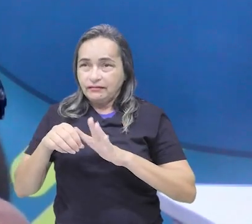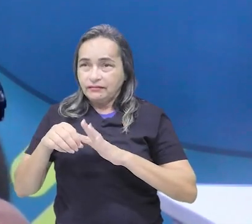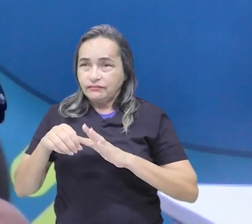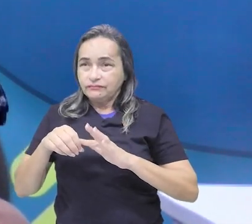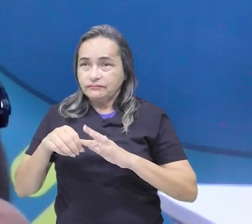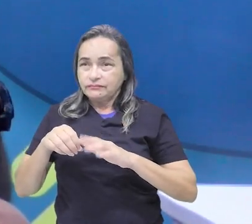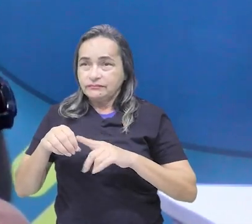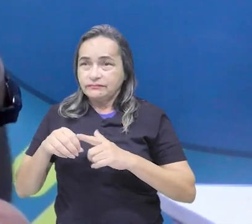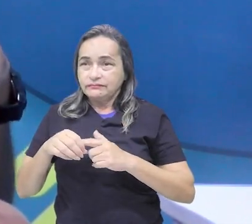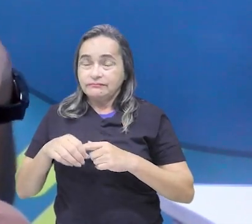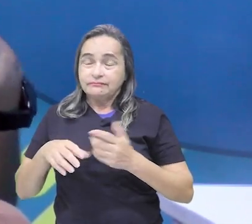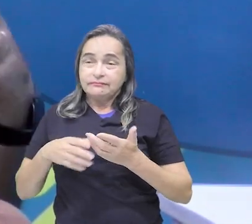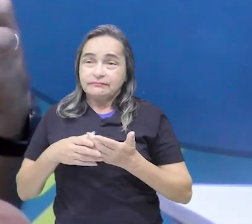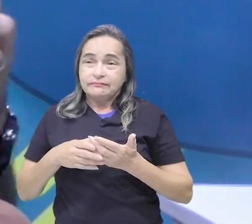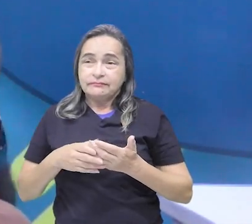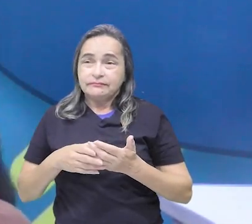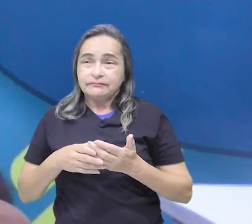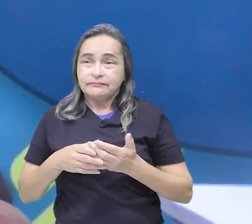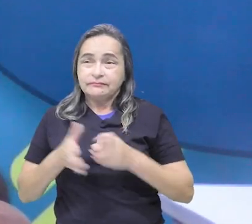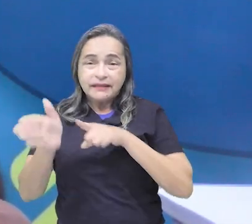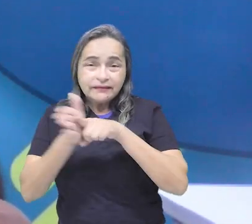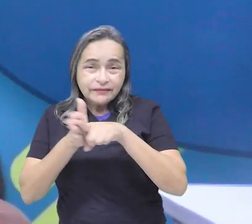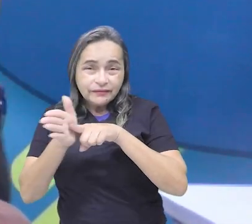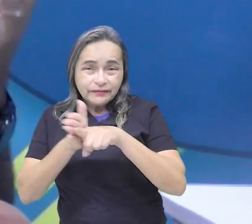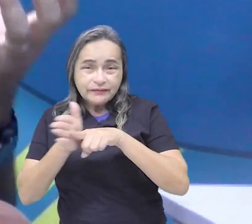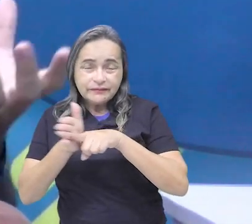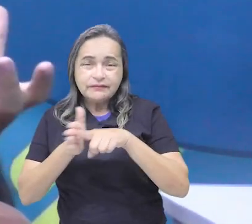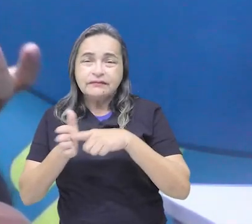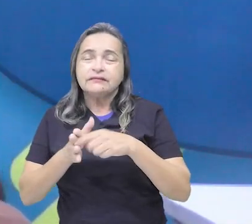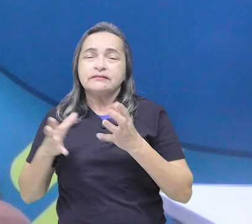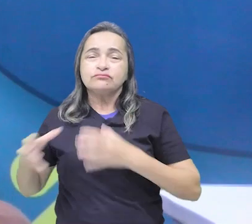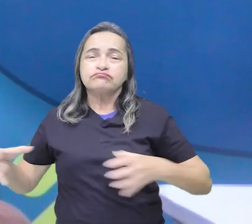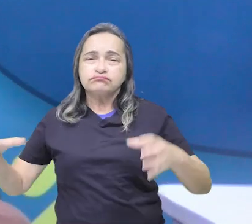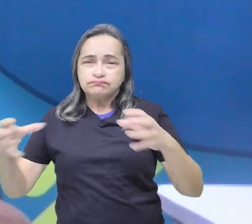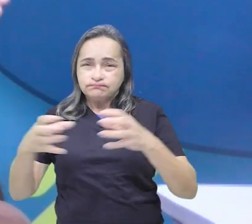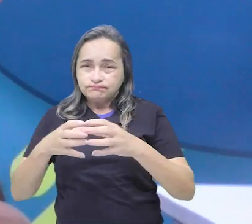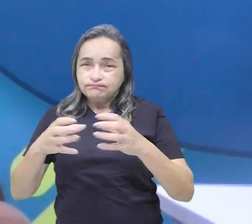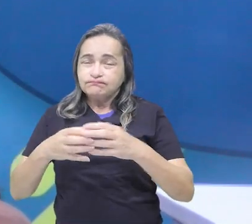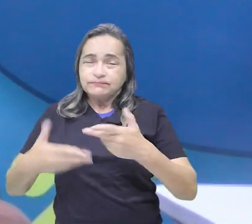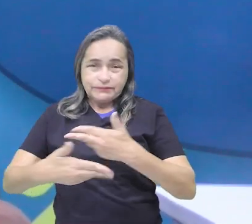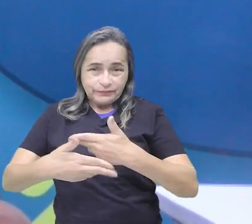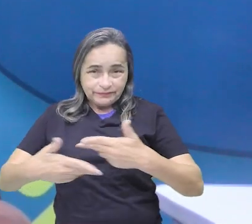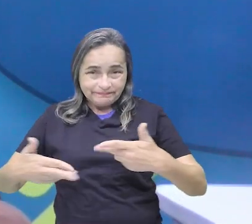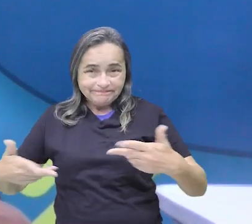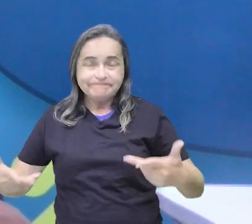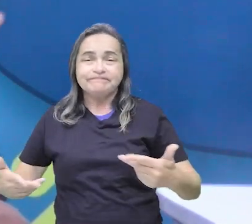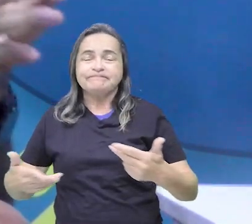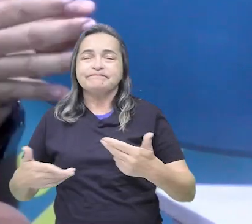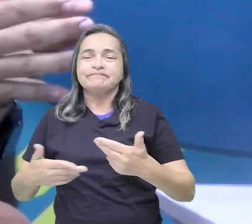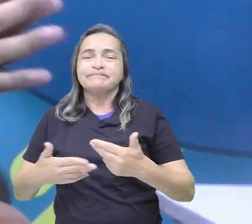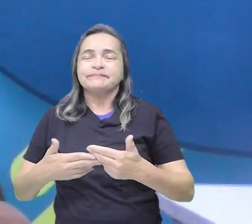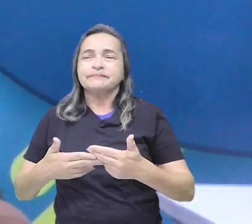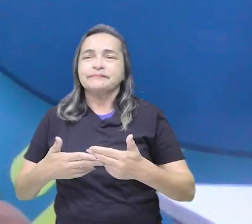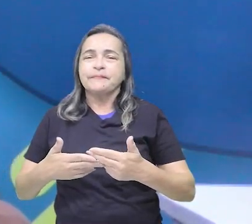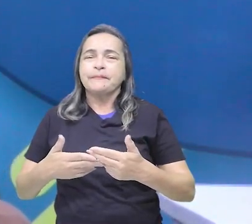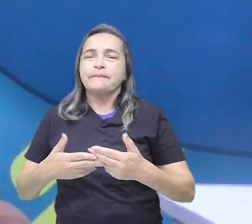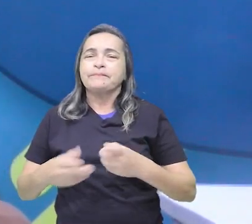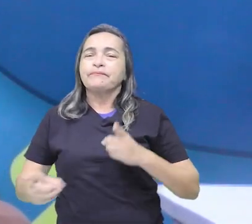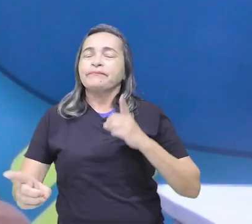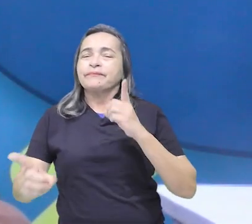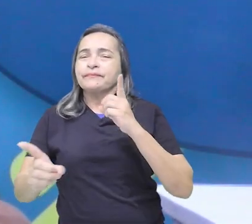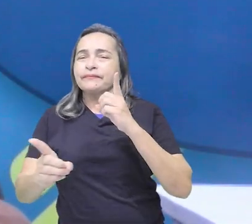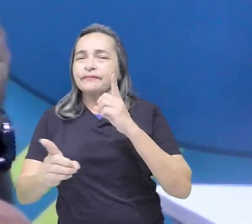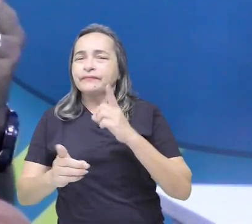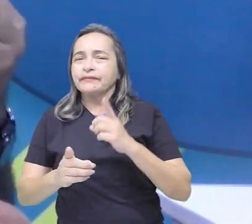fala, é um exame que ele faz parte de um conjunto de atividades e de ações que vai de encontro a promover a